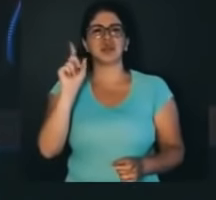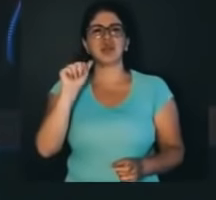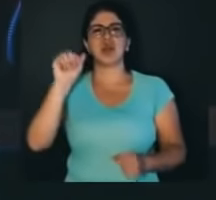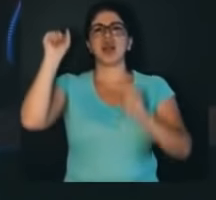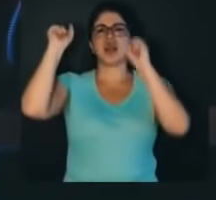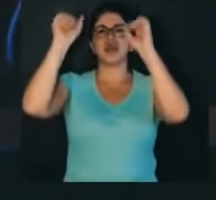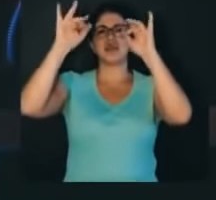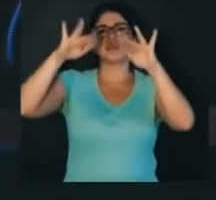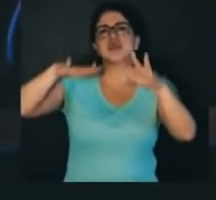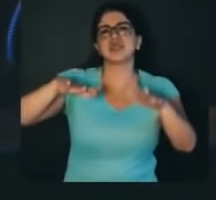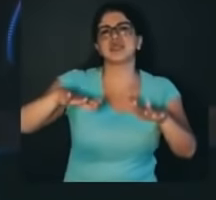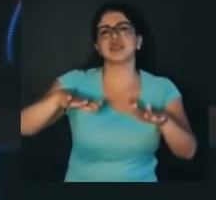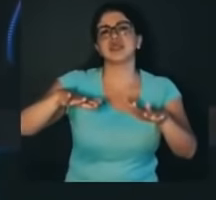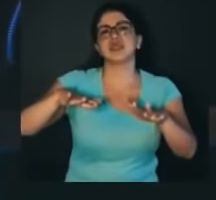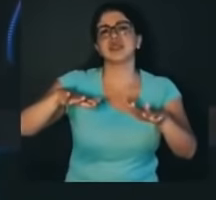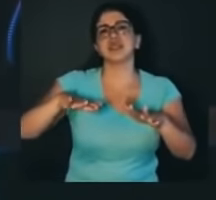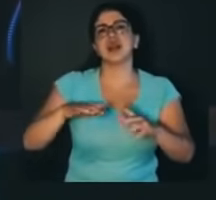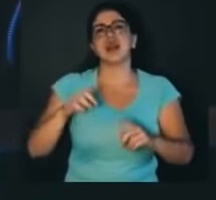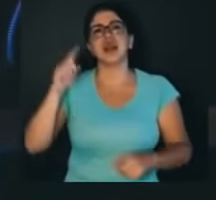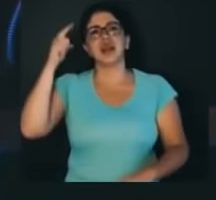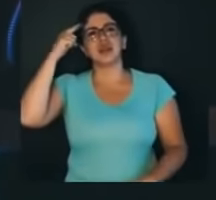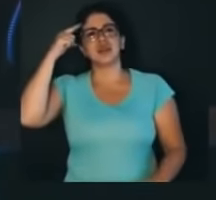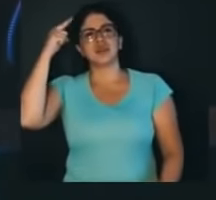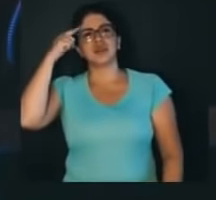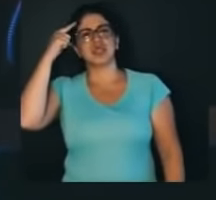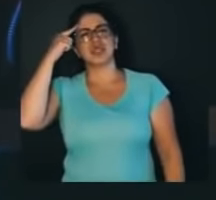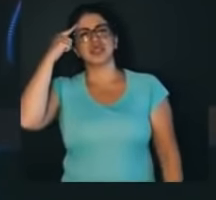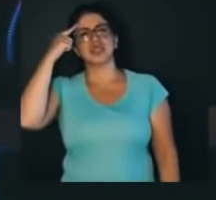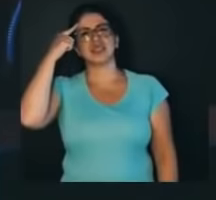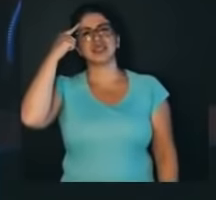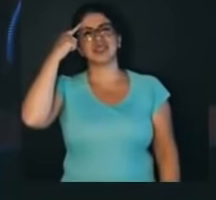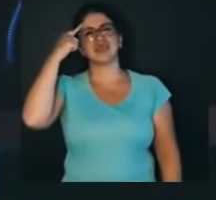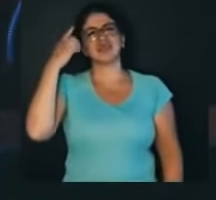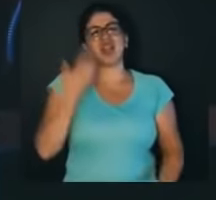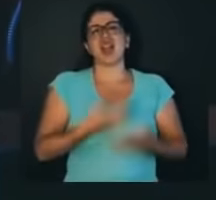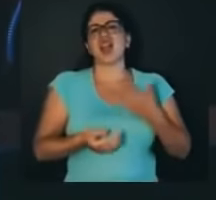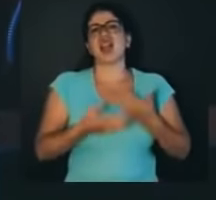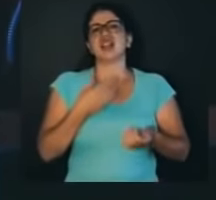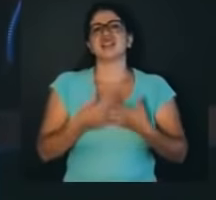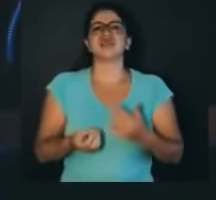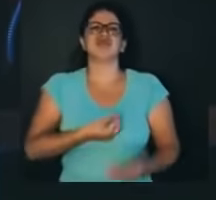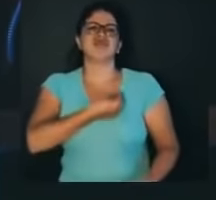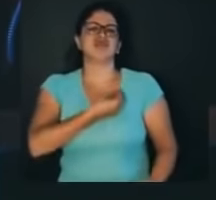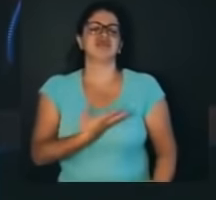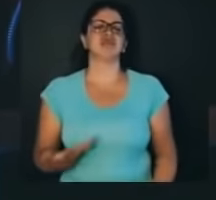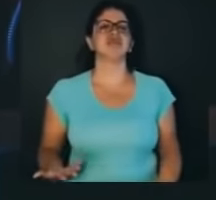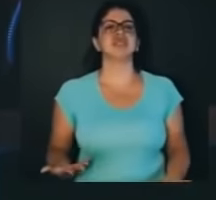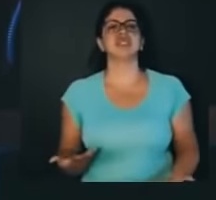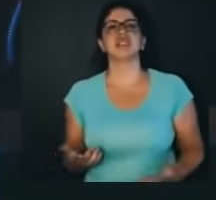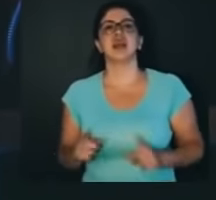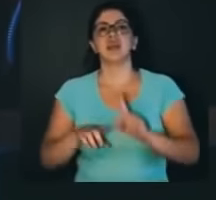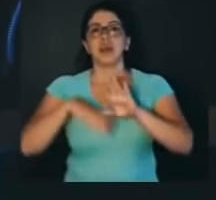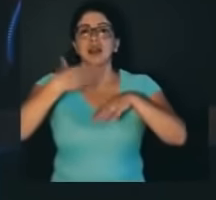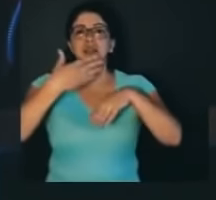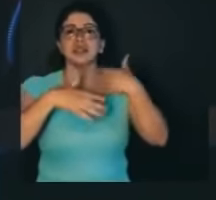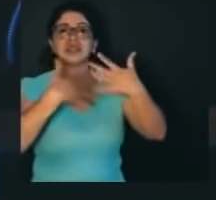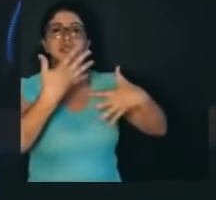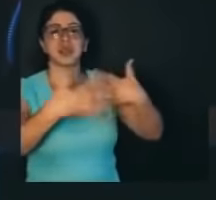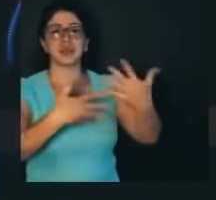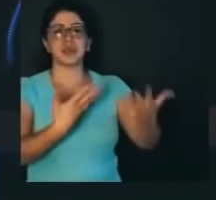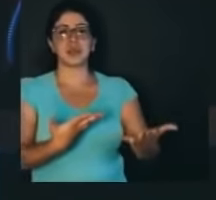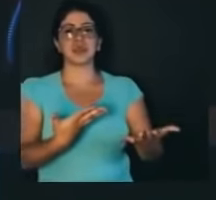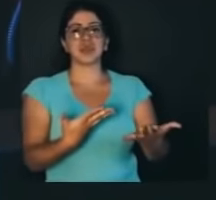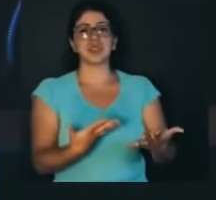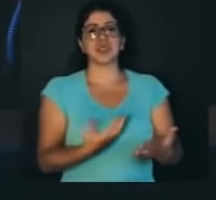tua vida. Mas com o passar dos dias, elas vão repercutir negativamente sobre a tua vida. Então